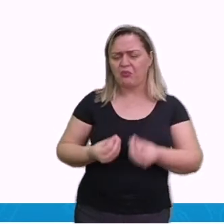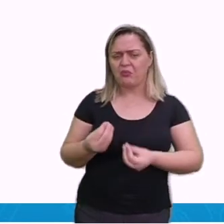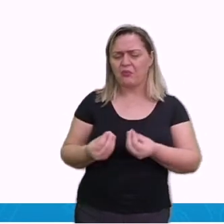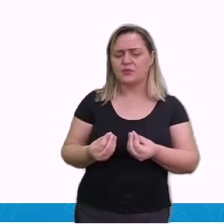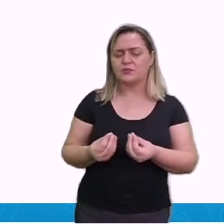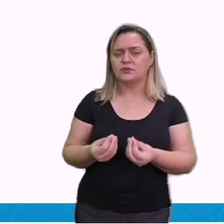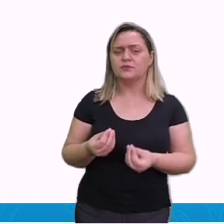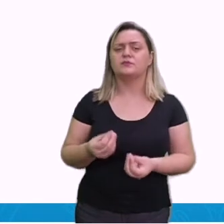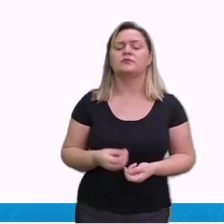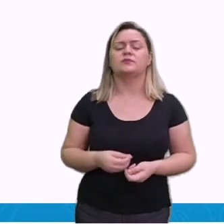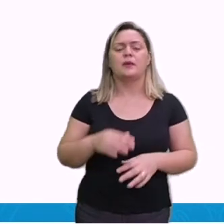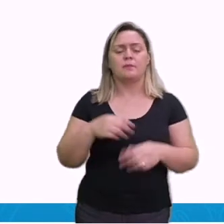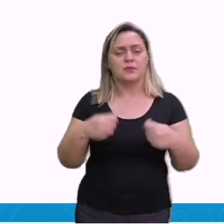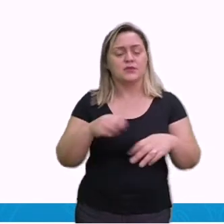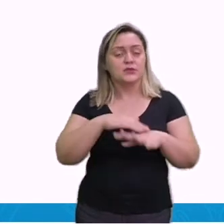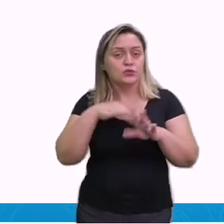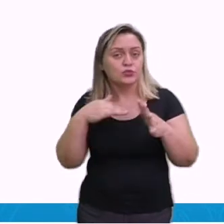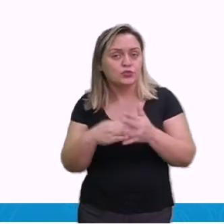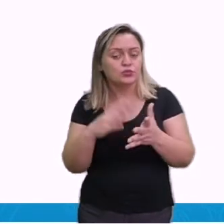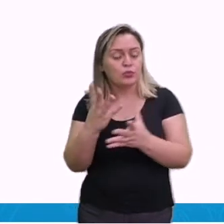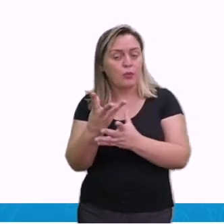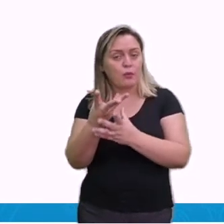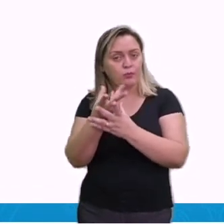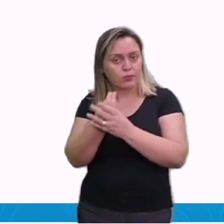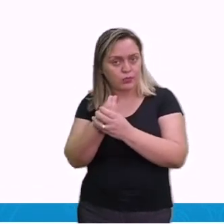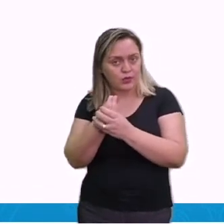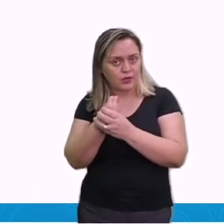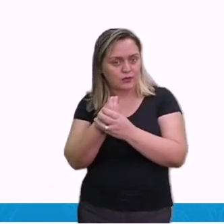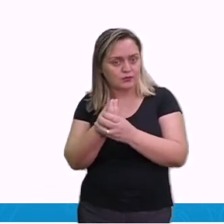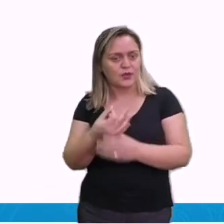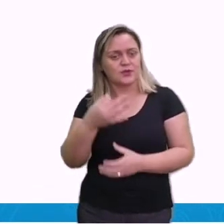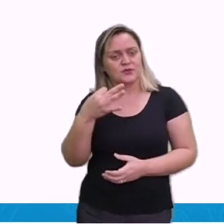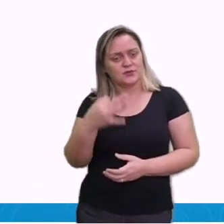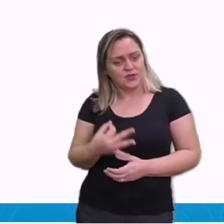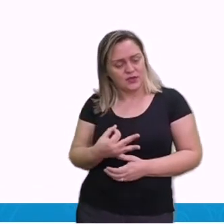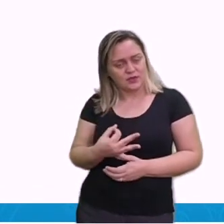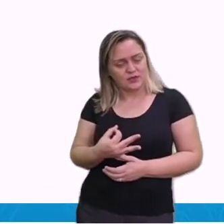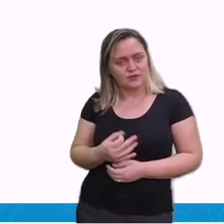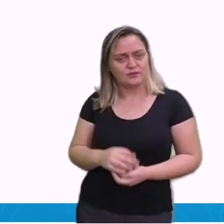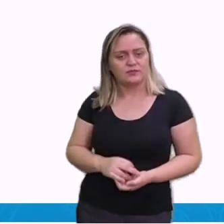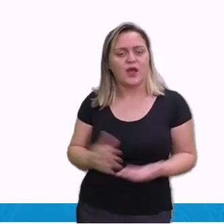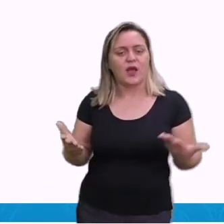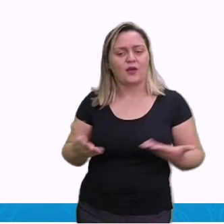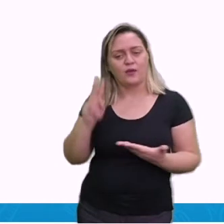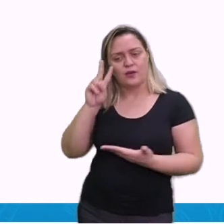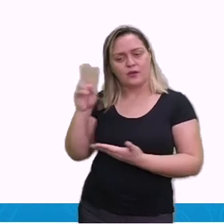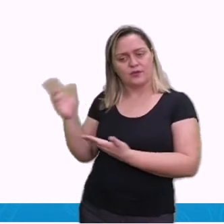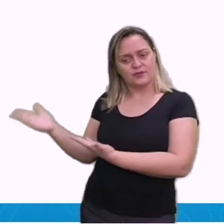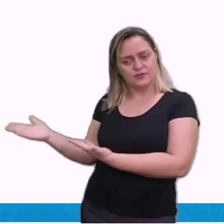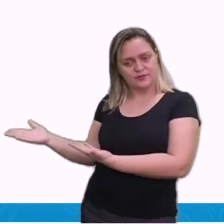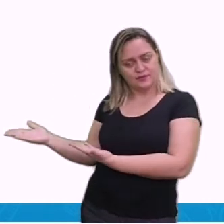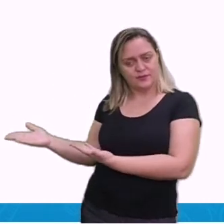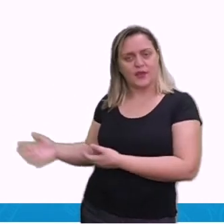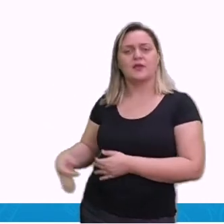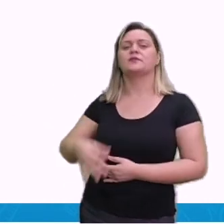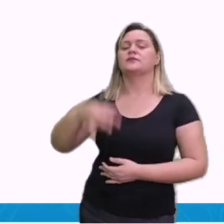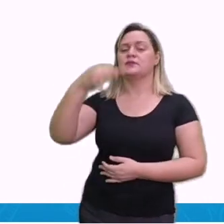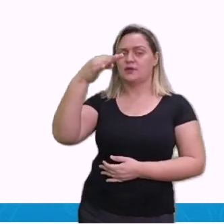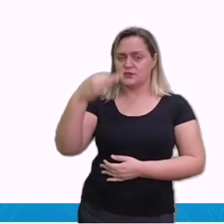Soou estranho. A casas. Então, tá errado. Se eu falei eu estou me referindo somente a